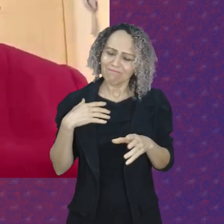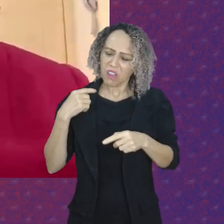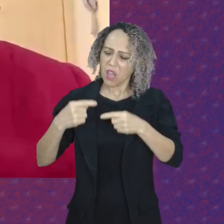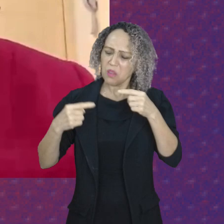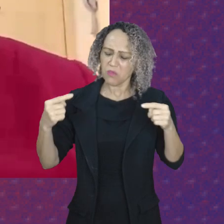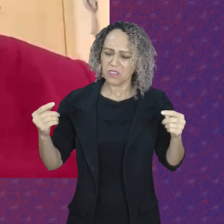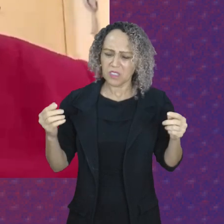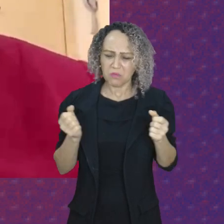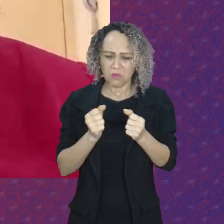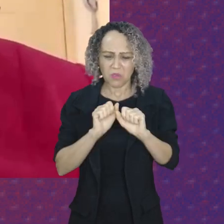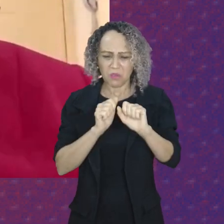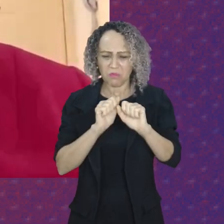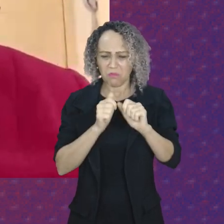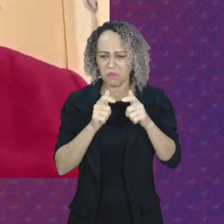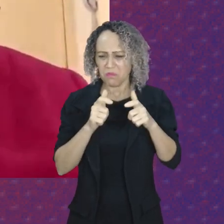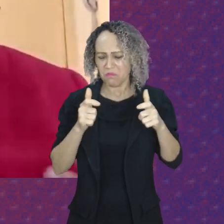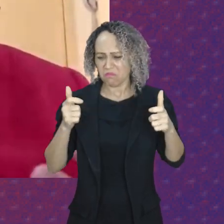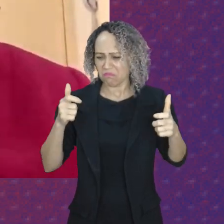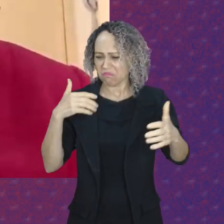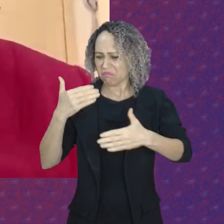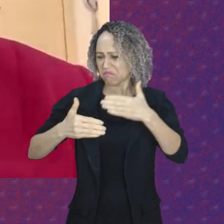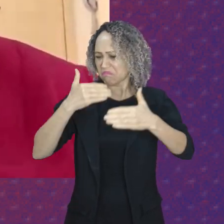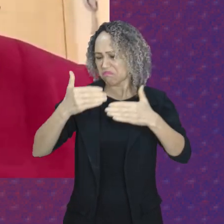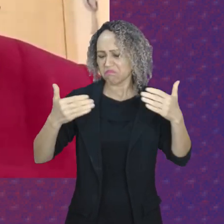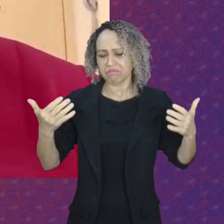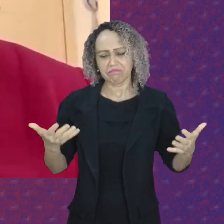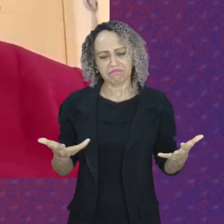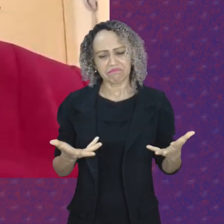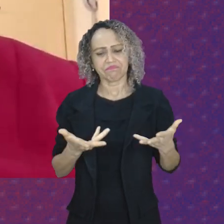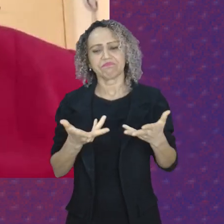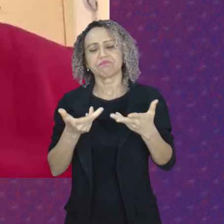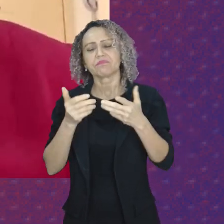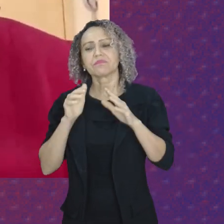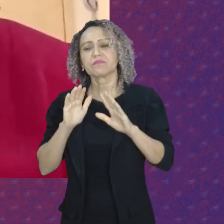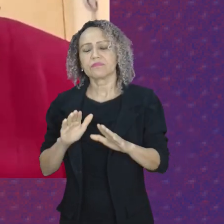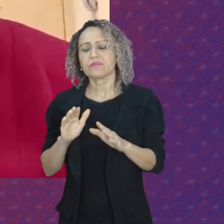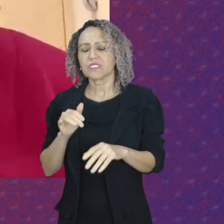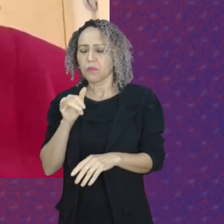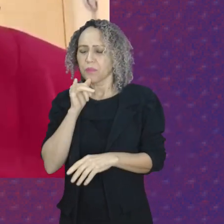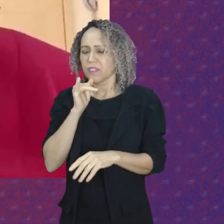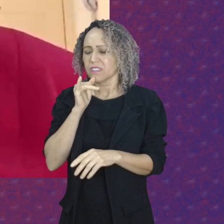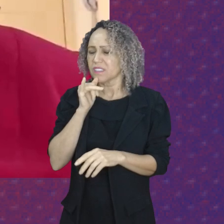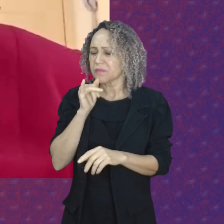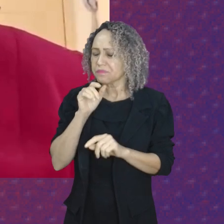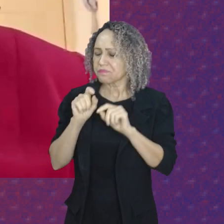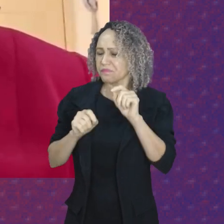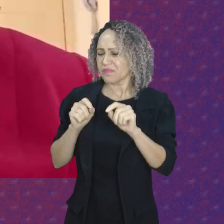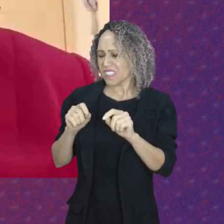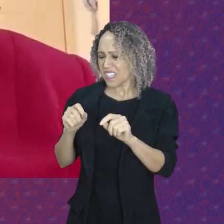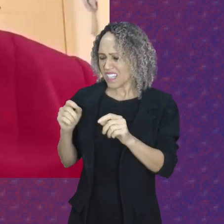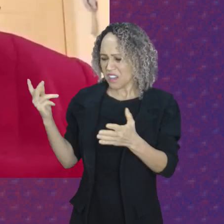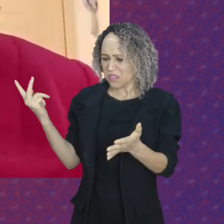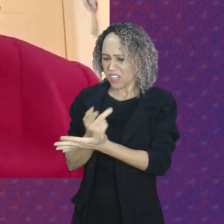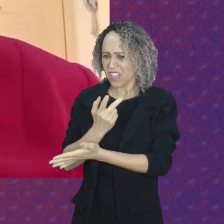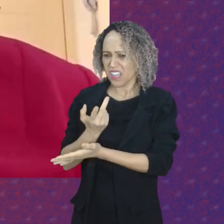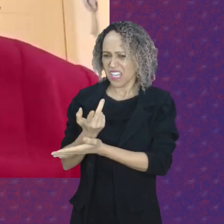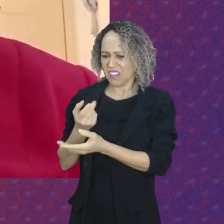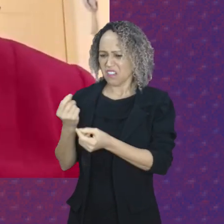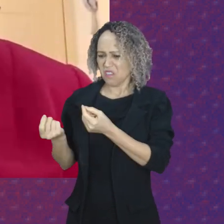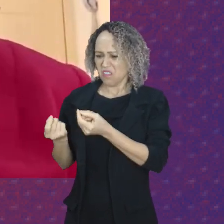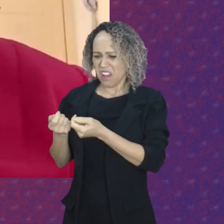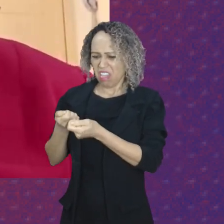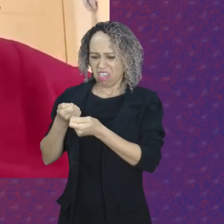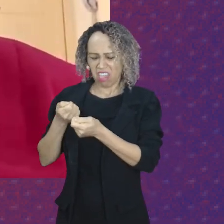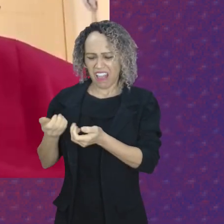da institucionalidade, do retrocesso legislativo, das ameaças permanentes, né, que os direitos humanos